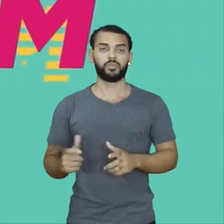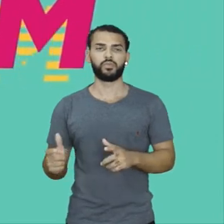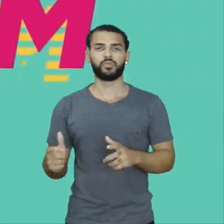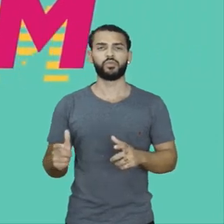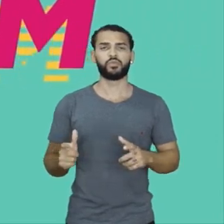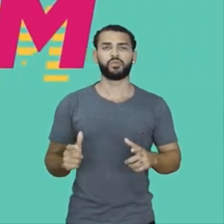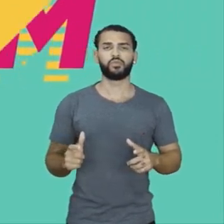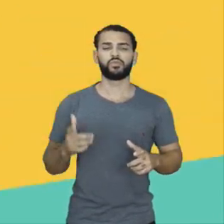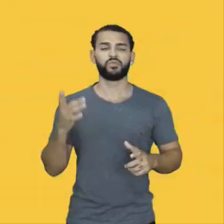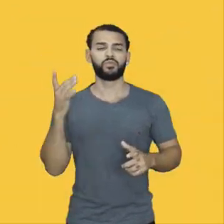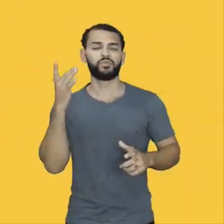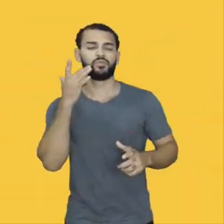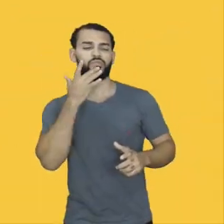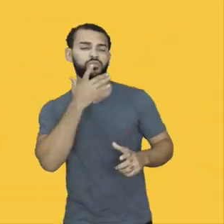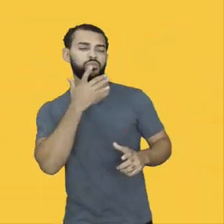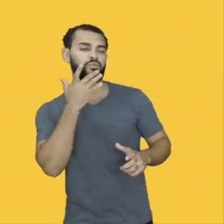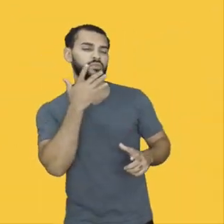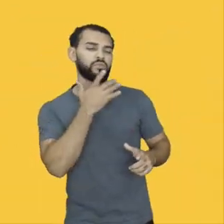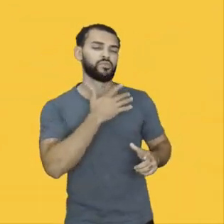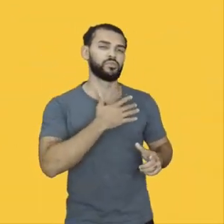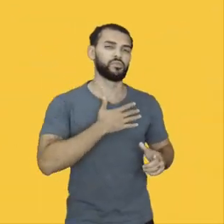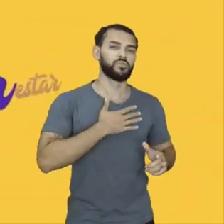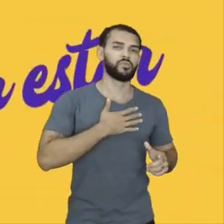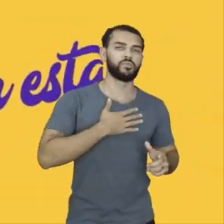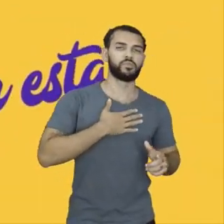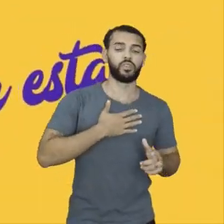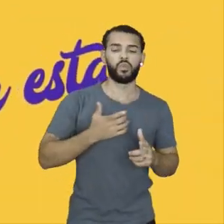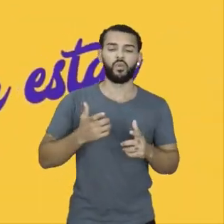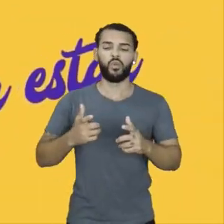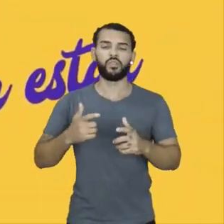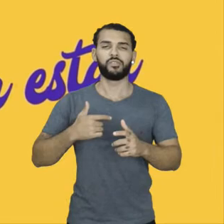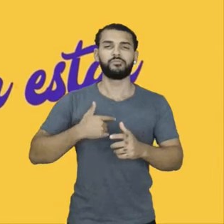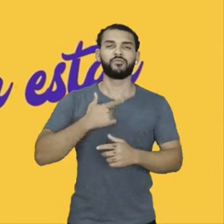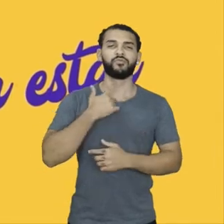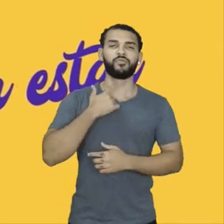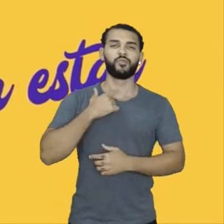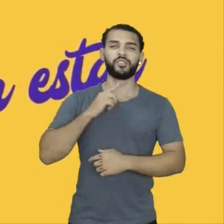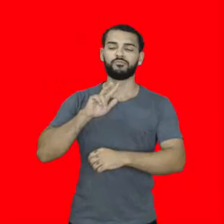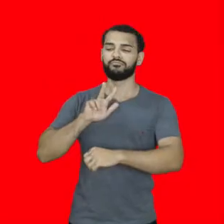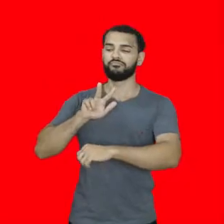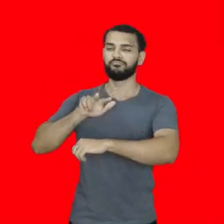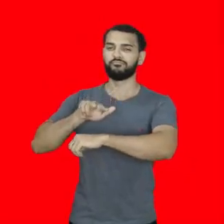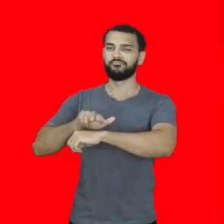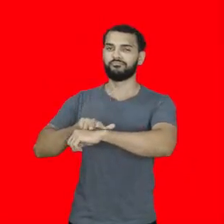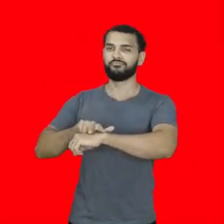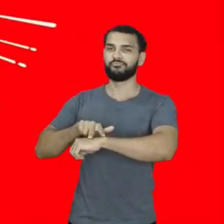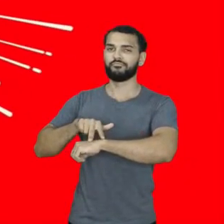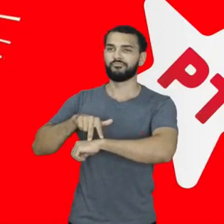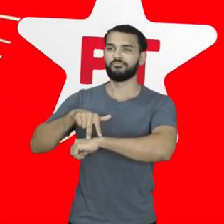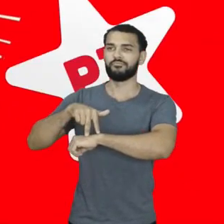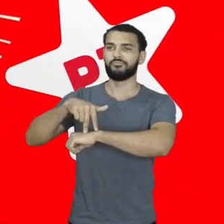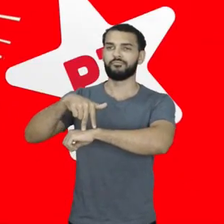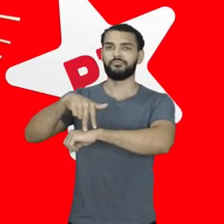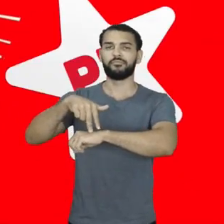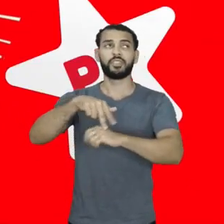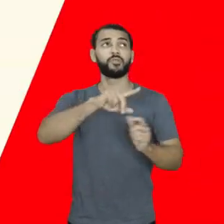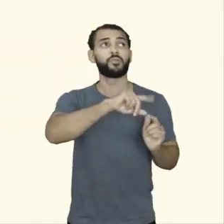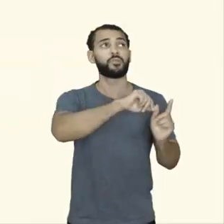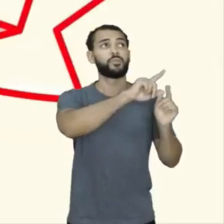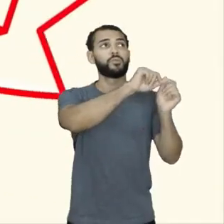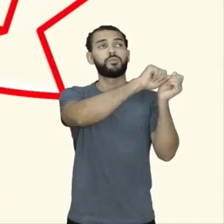que é bom pra mim, é onde eu quiser estar. A estrela ainda